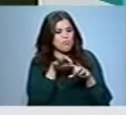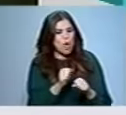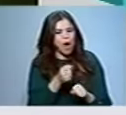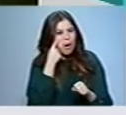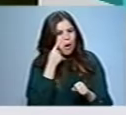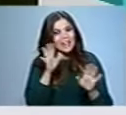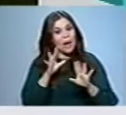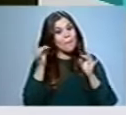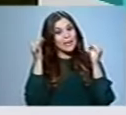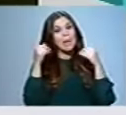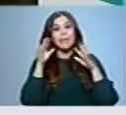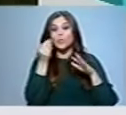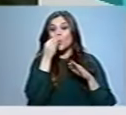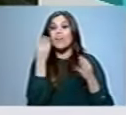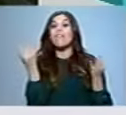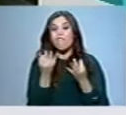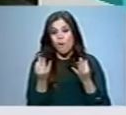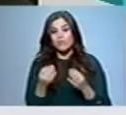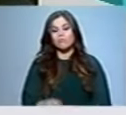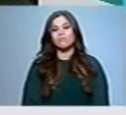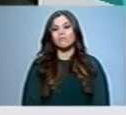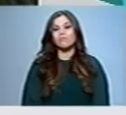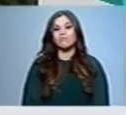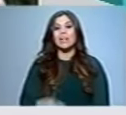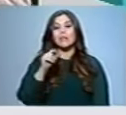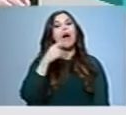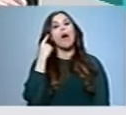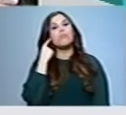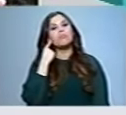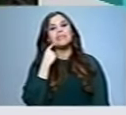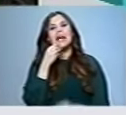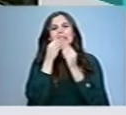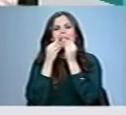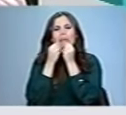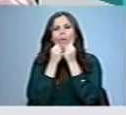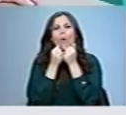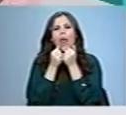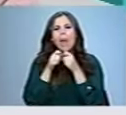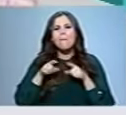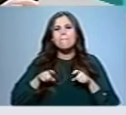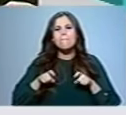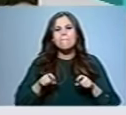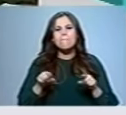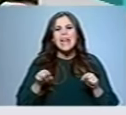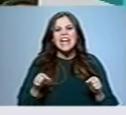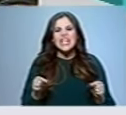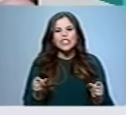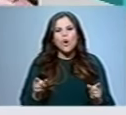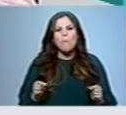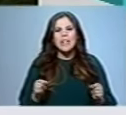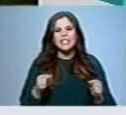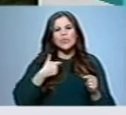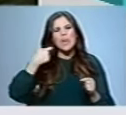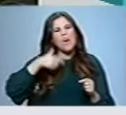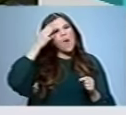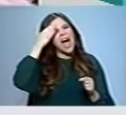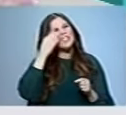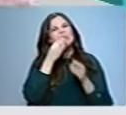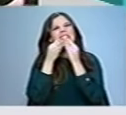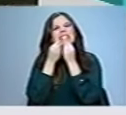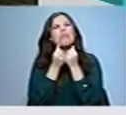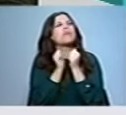brincar, mas comi, efetivamente. Comi, já ouvi dizer que sabe a marisco, é possível? A barata sabe a marisco? Sabe a barata. Ah, sabe a barata!